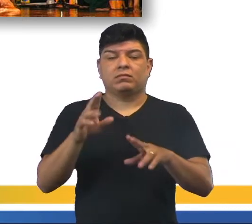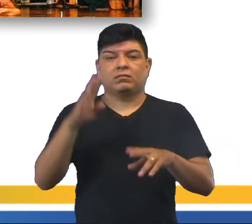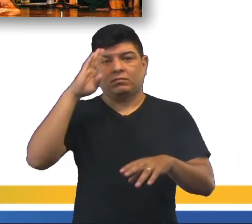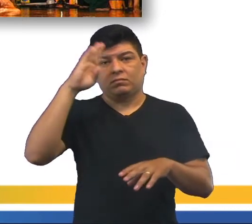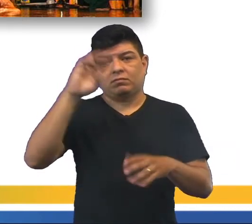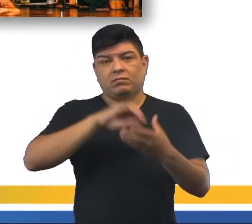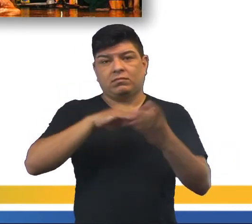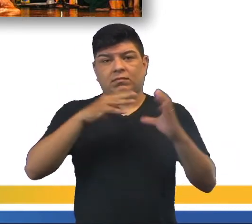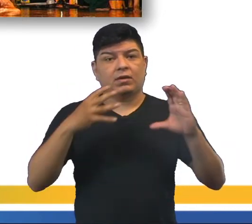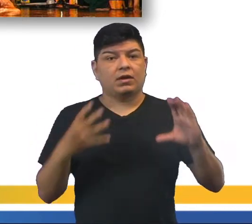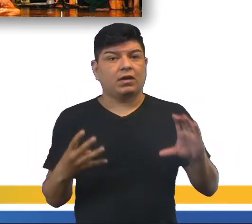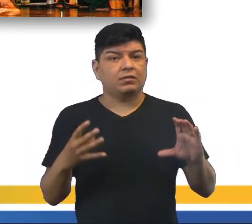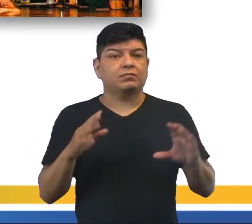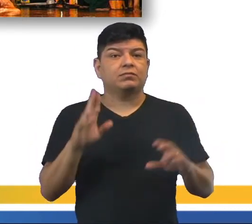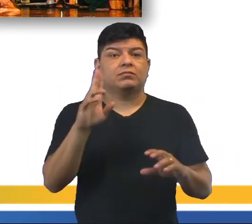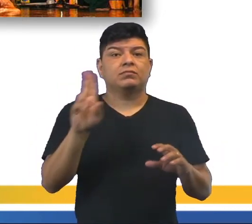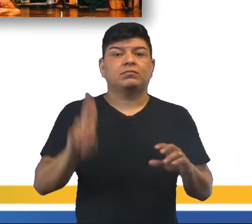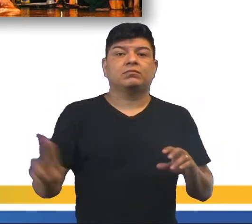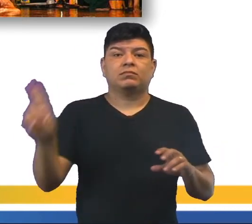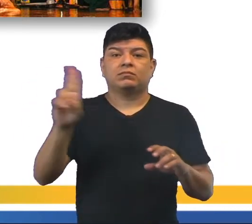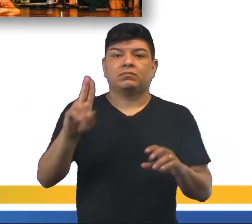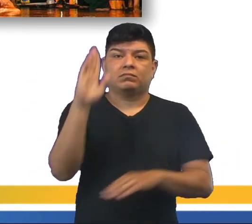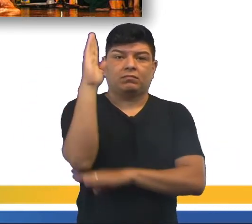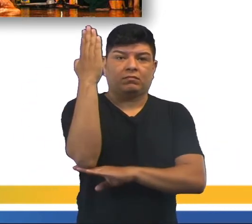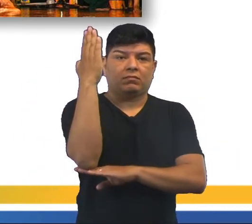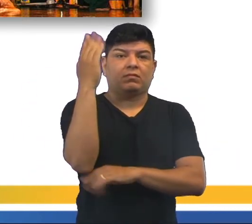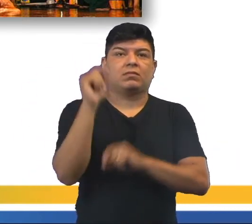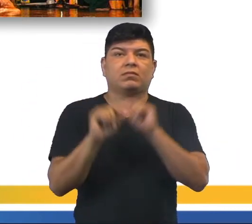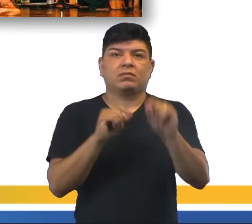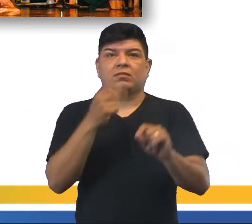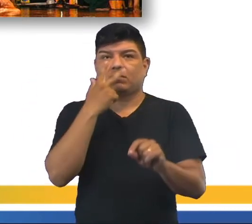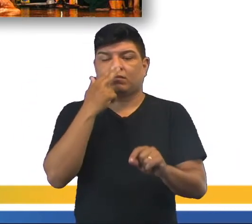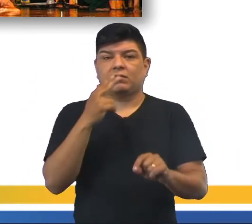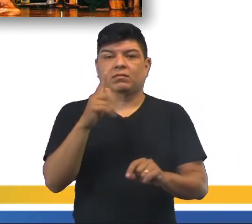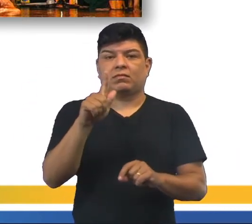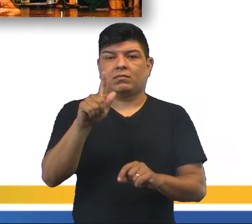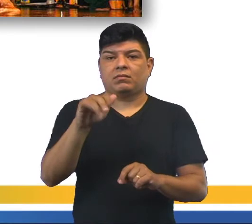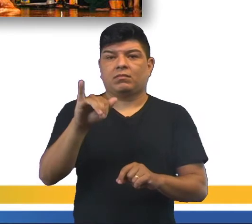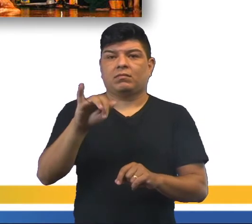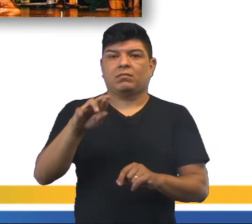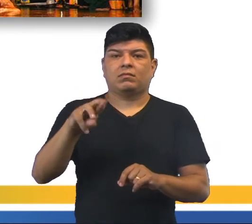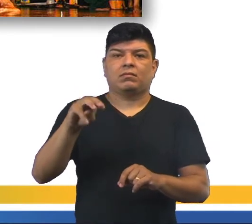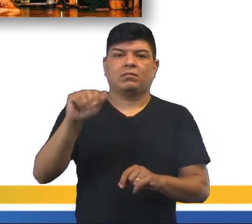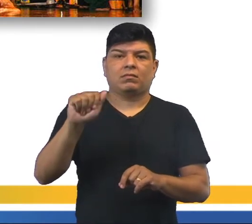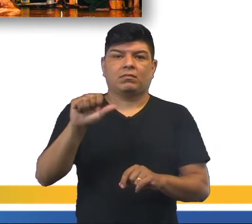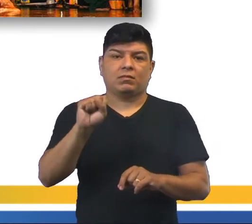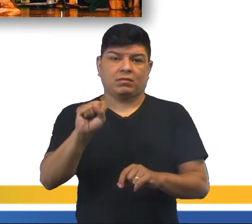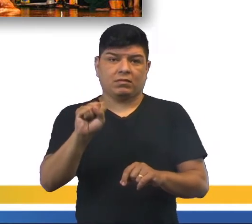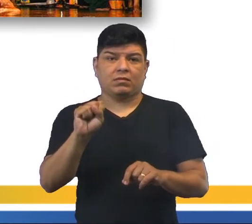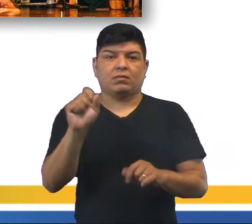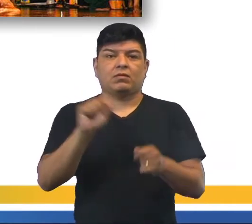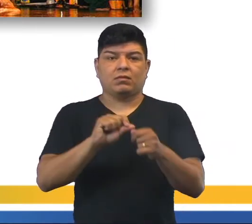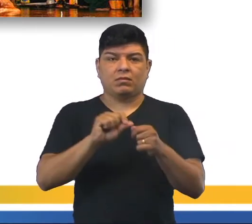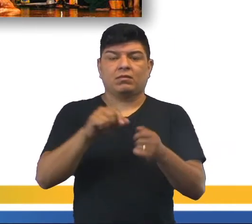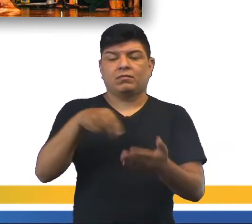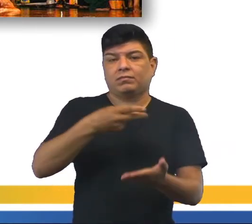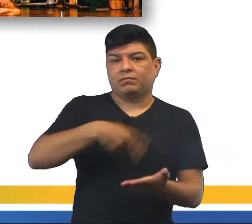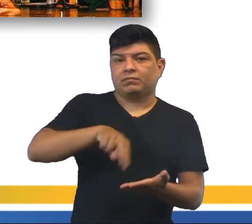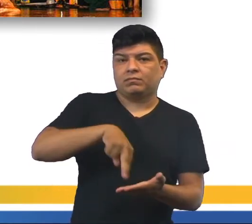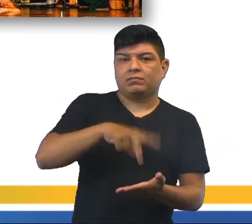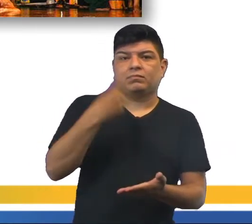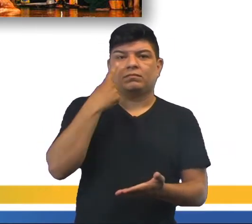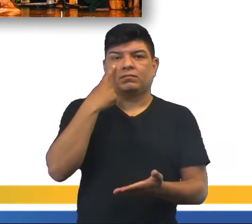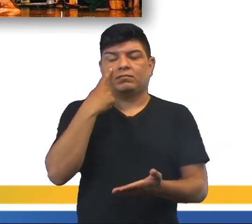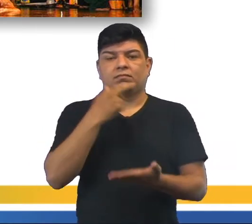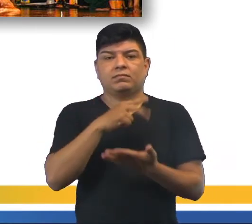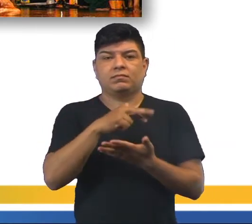principal característica o uso de bastões conhecidos como grimas, enquanto realiza sua dança. Tendo em vista